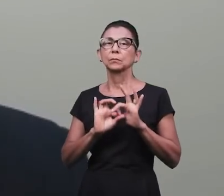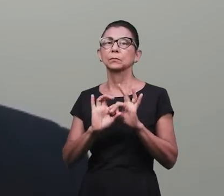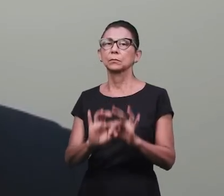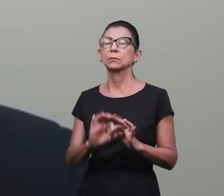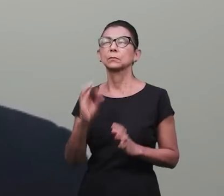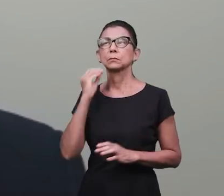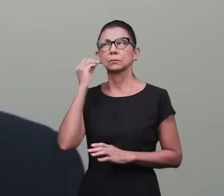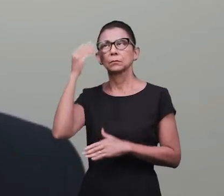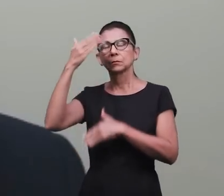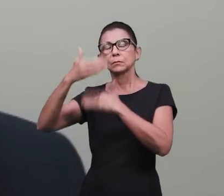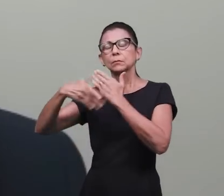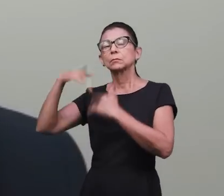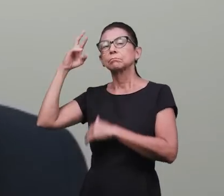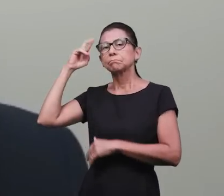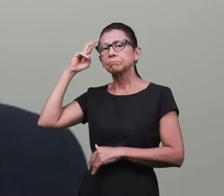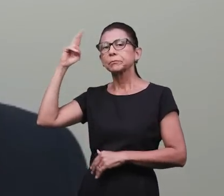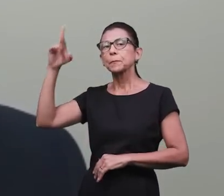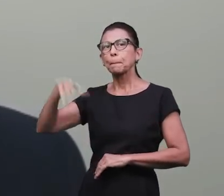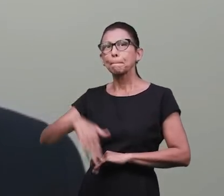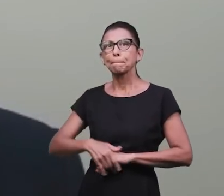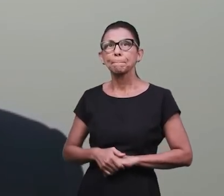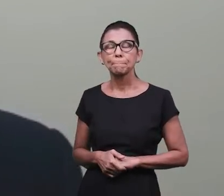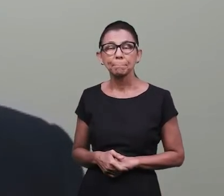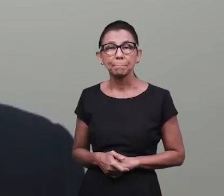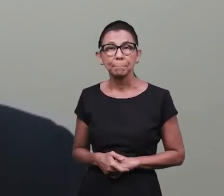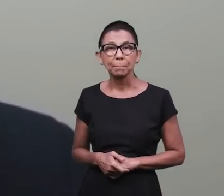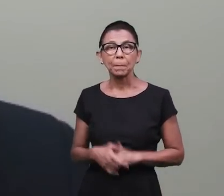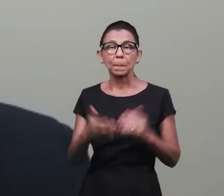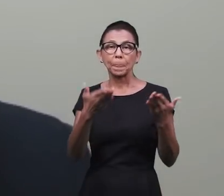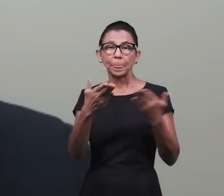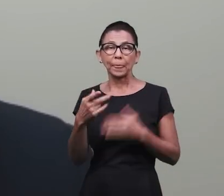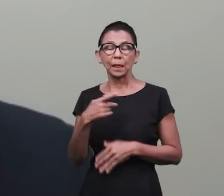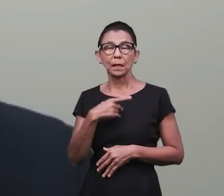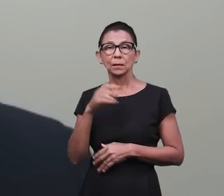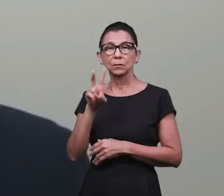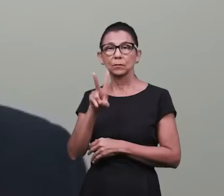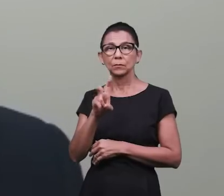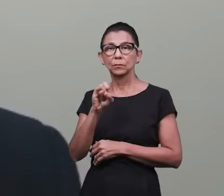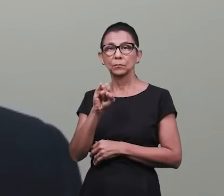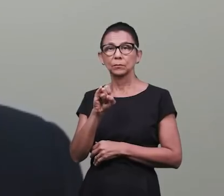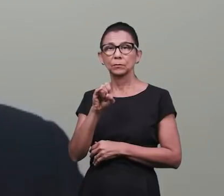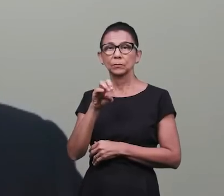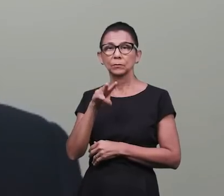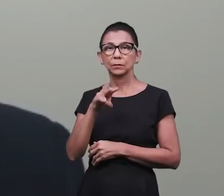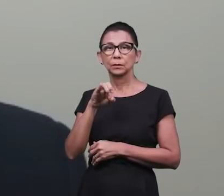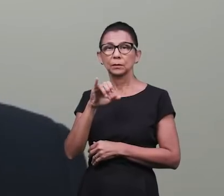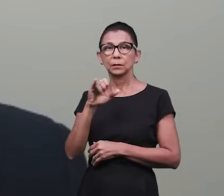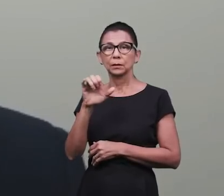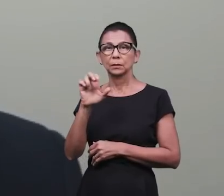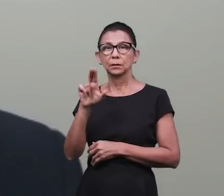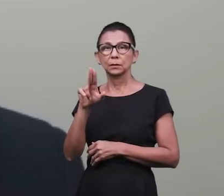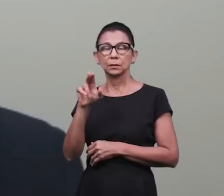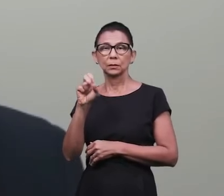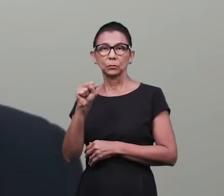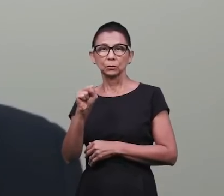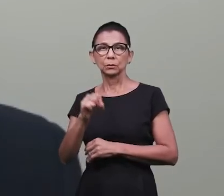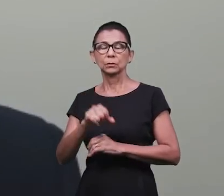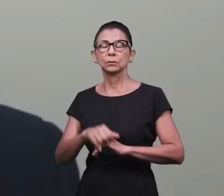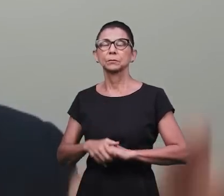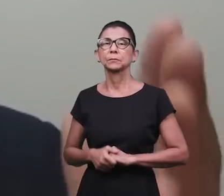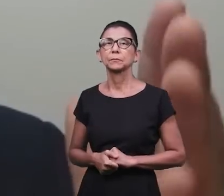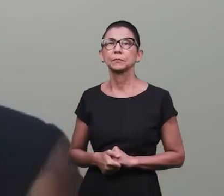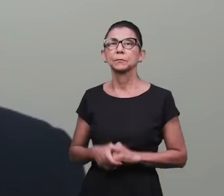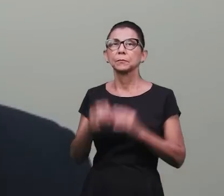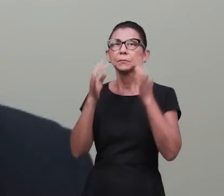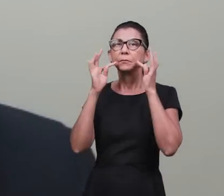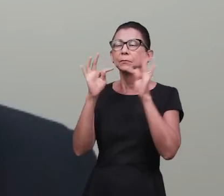de experiências na presença do Senhor. Nós convidamos o pastor Vinícius, que irá falar para nós um pouco sobre este trabalho.